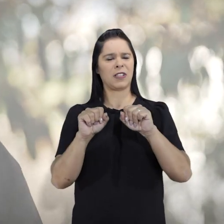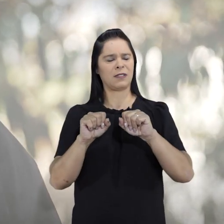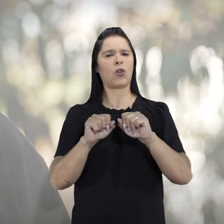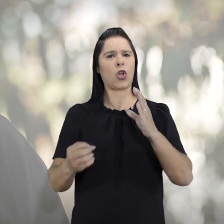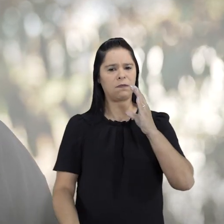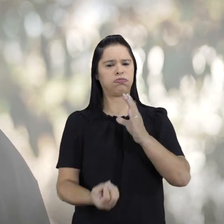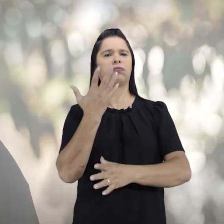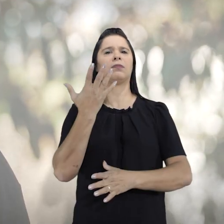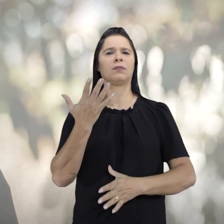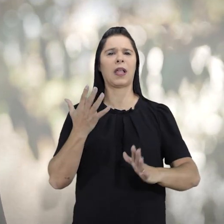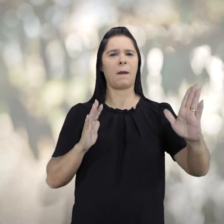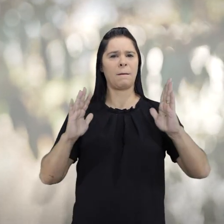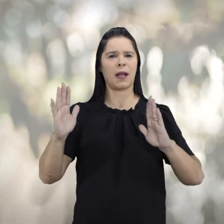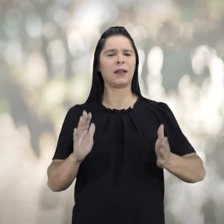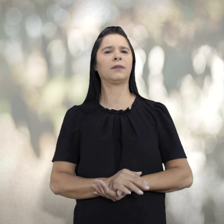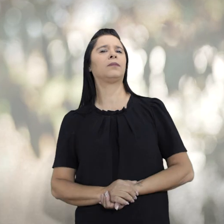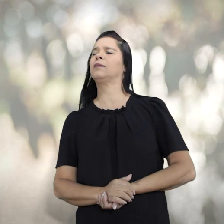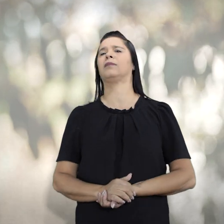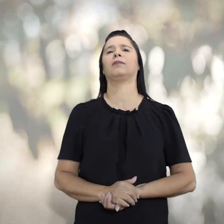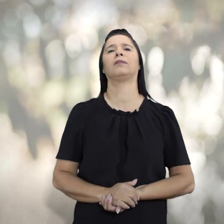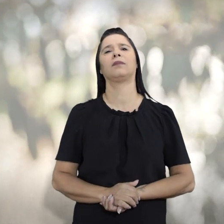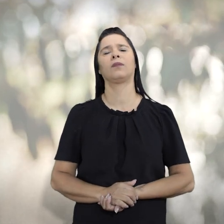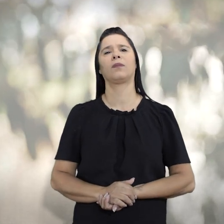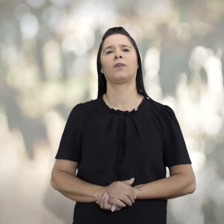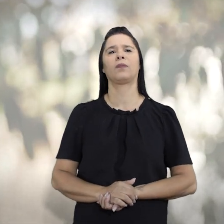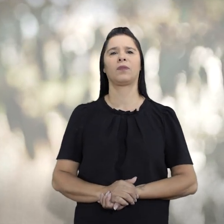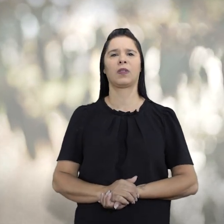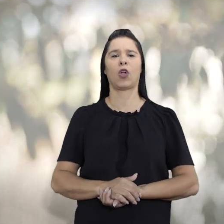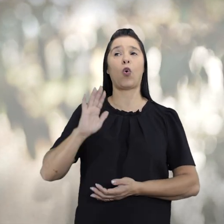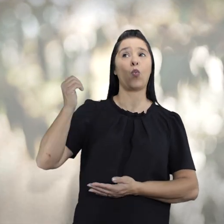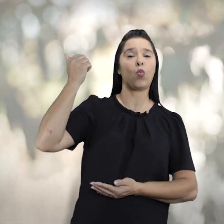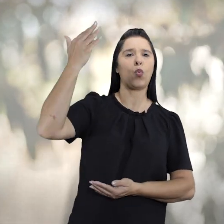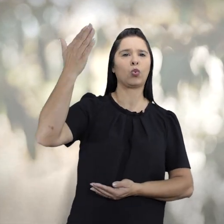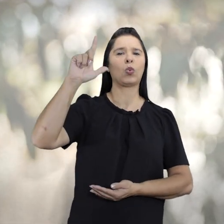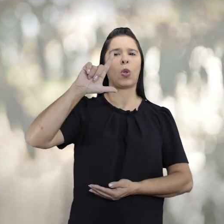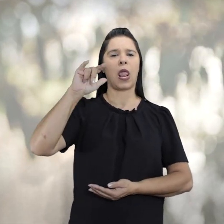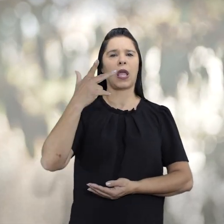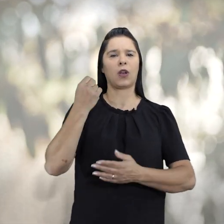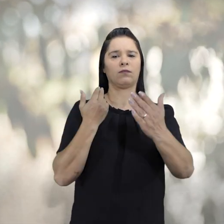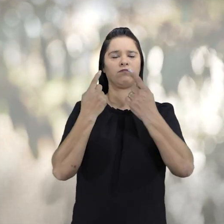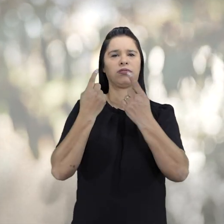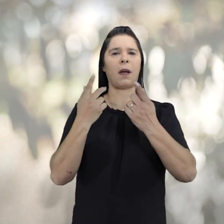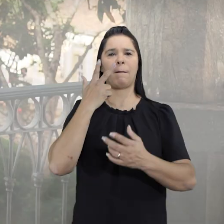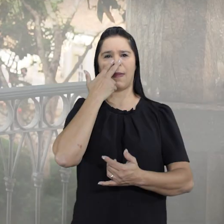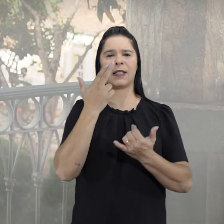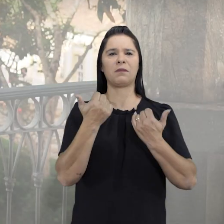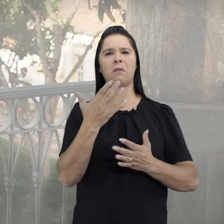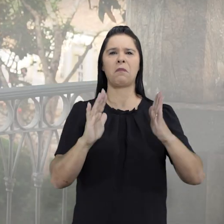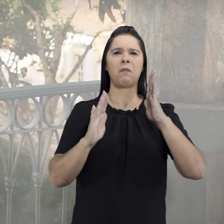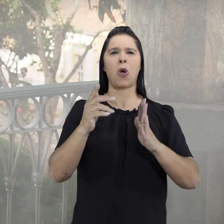formação daqui da Serra de São José com o outro lado do Lenheiro vai ser uma formação